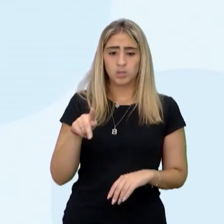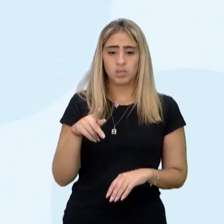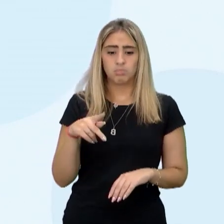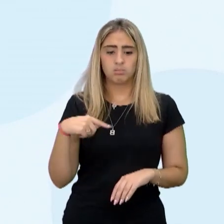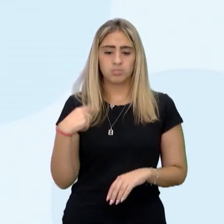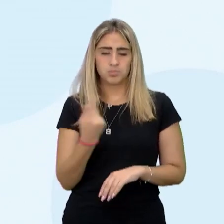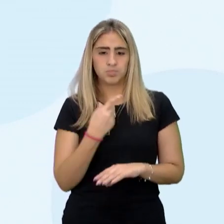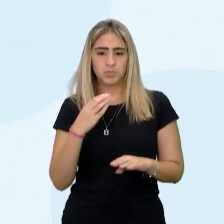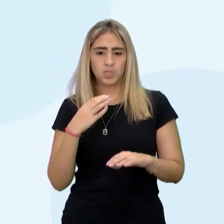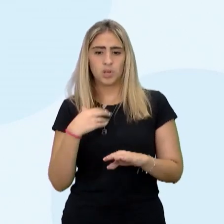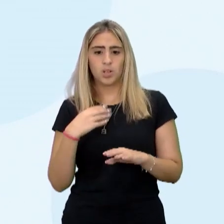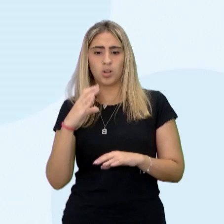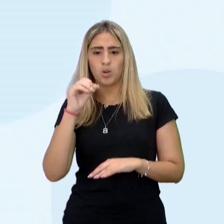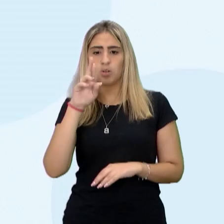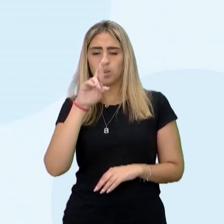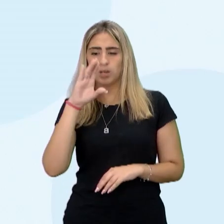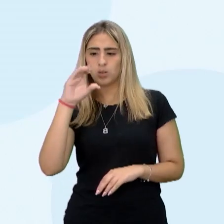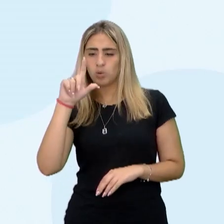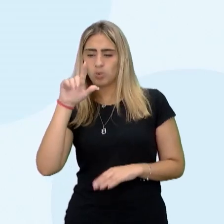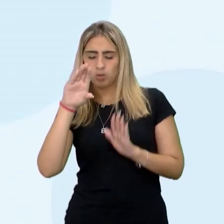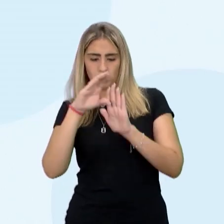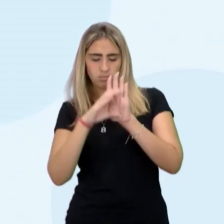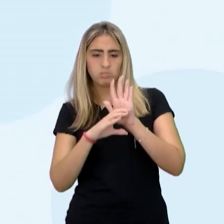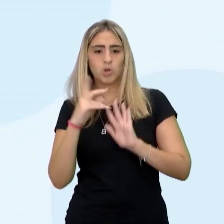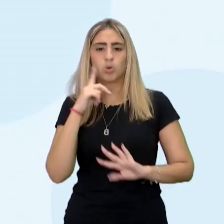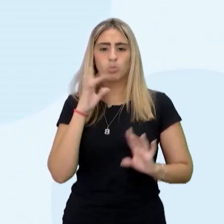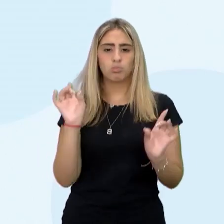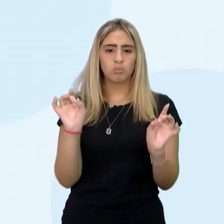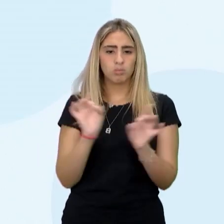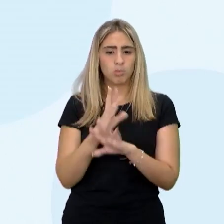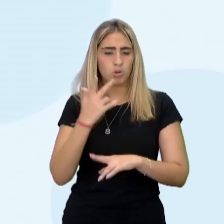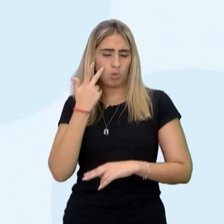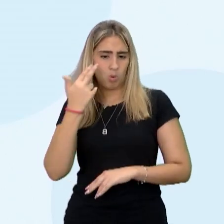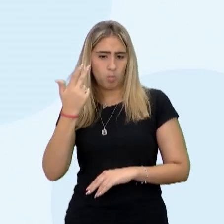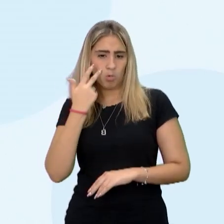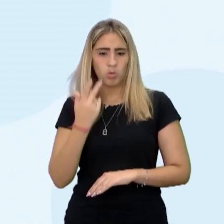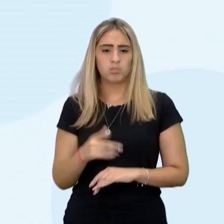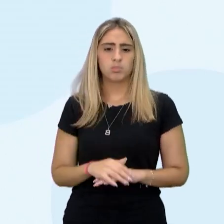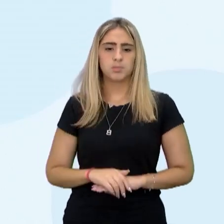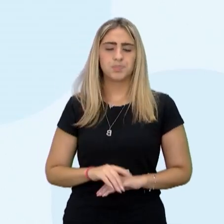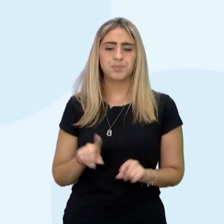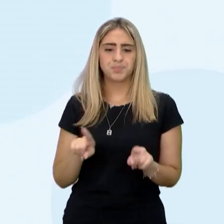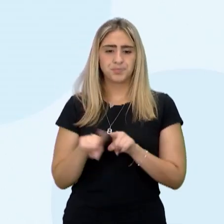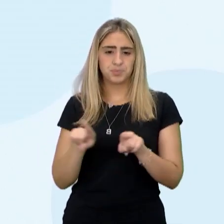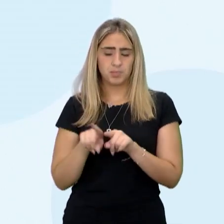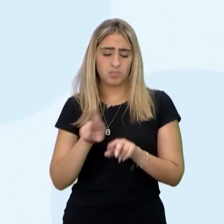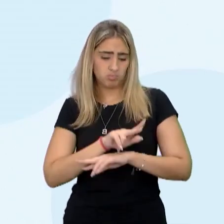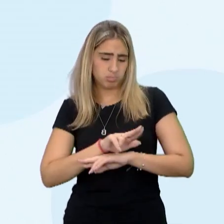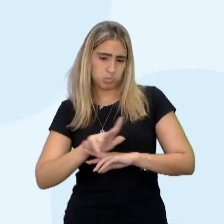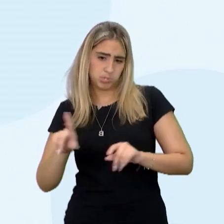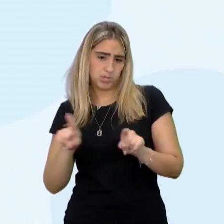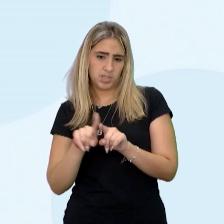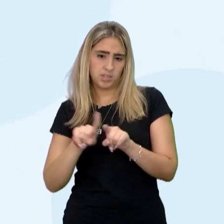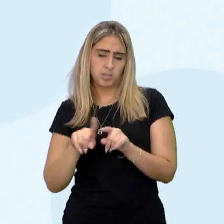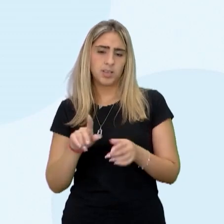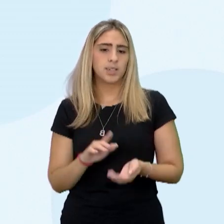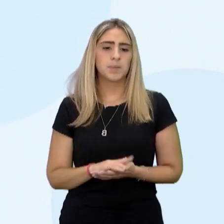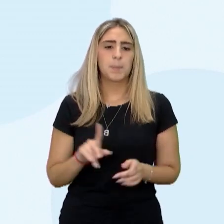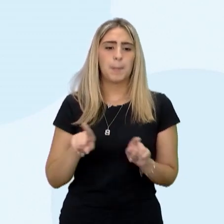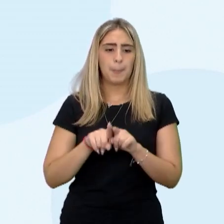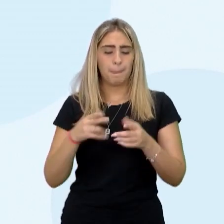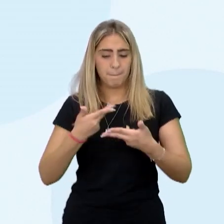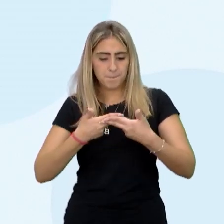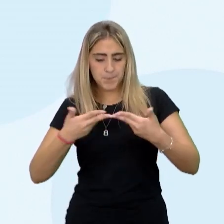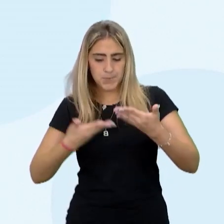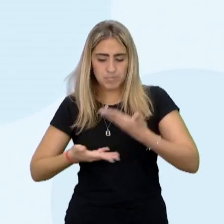Nacional Curricular Comum, eles também alinham com os professores da parte diversificada, principalmente aí as demandas